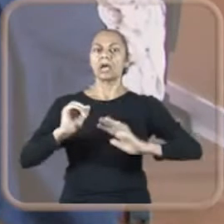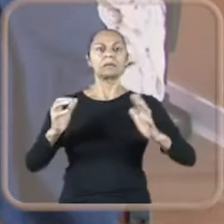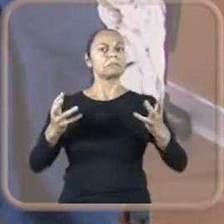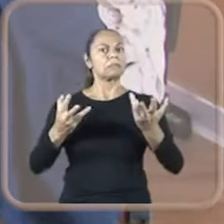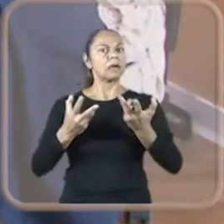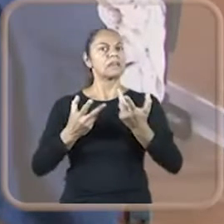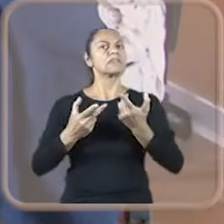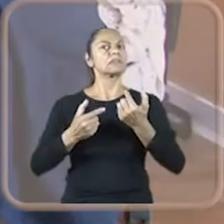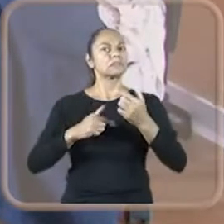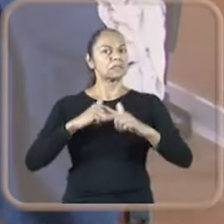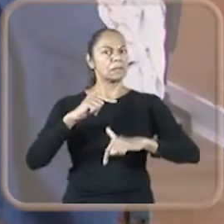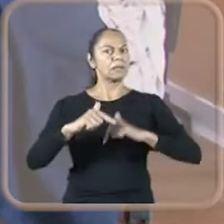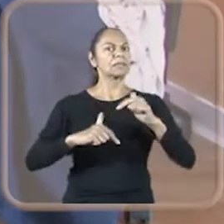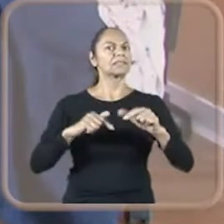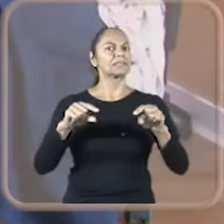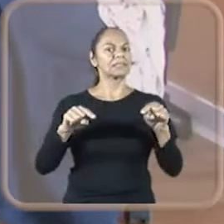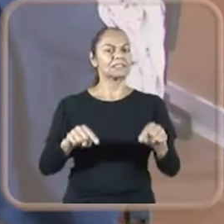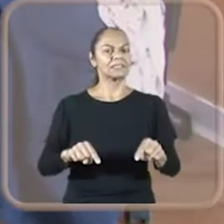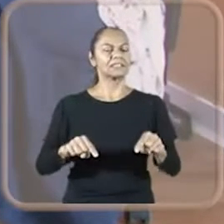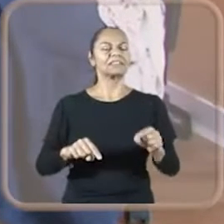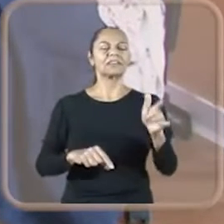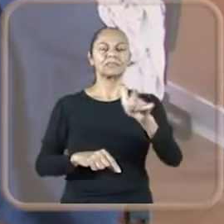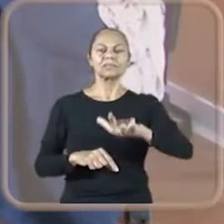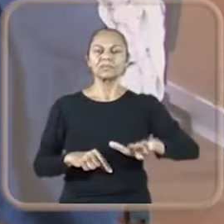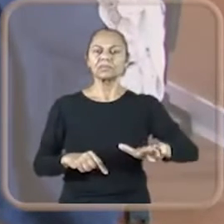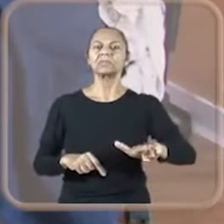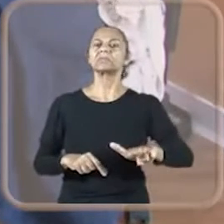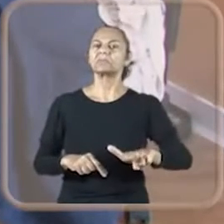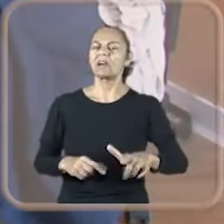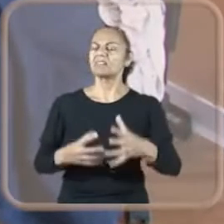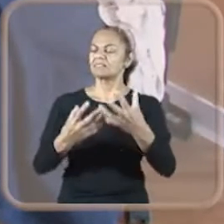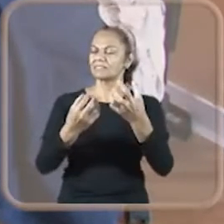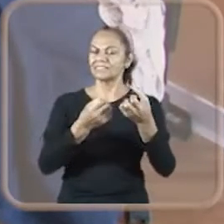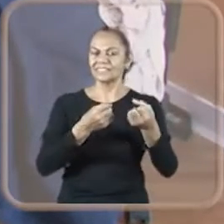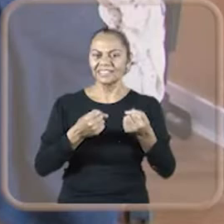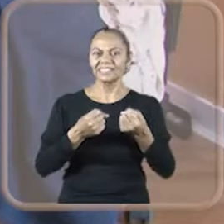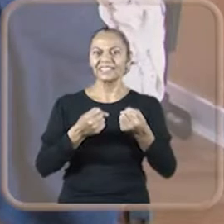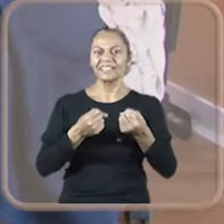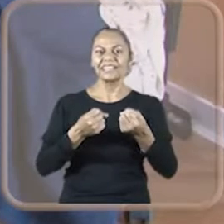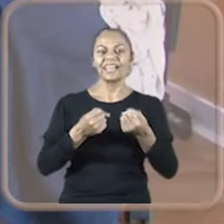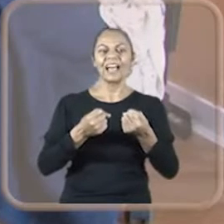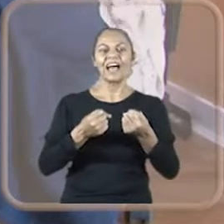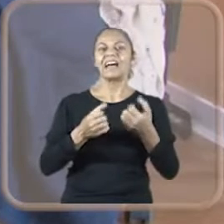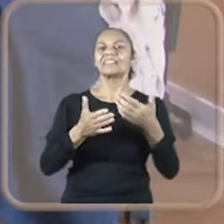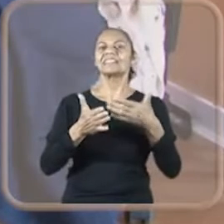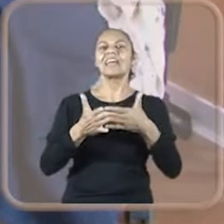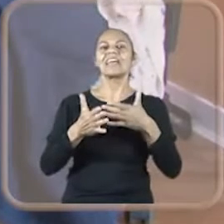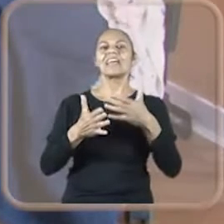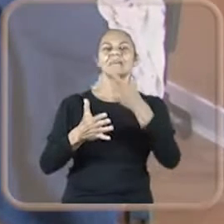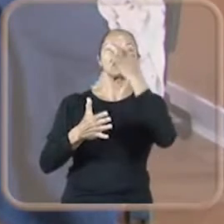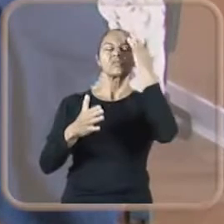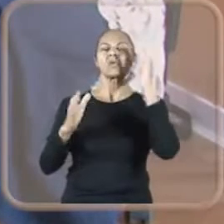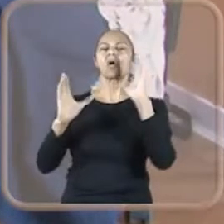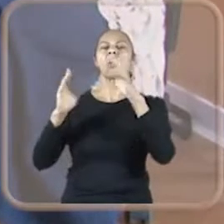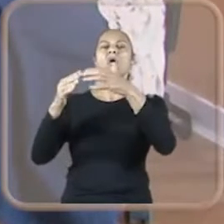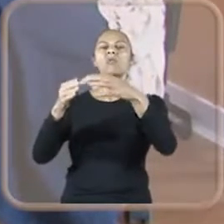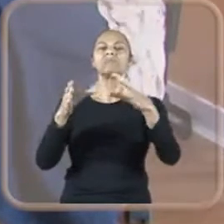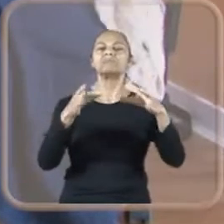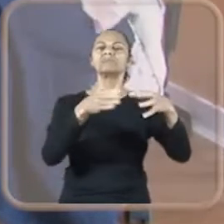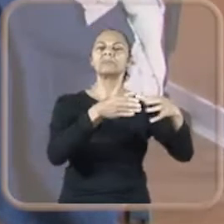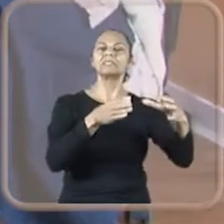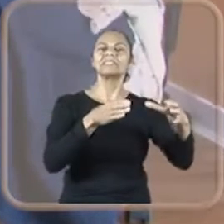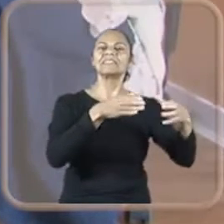trabalhando nessa área aqui em Cariacica. E vai continuar sendo muito bem recebido, e quando chegar na comunidade